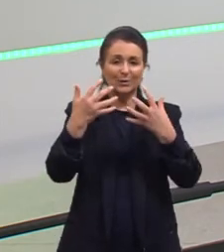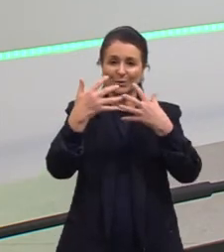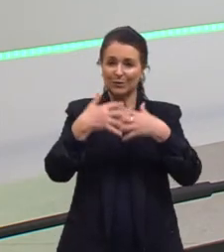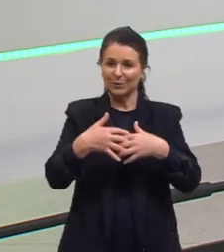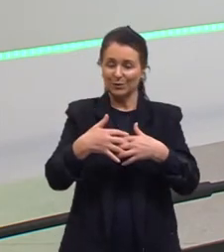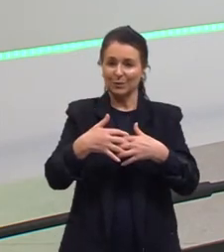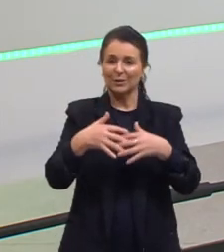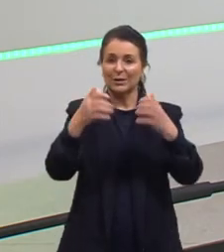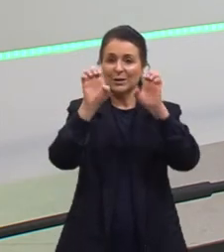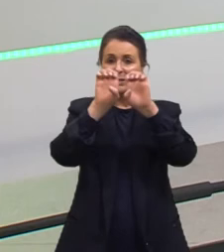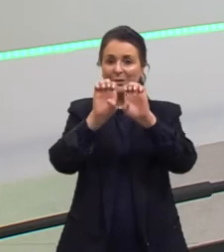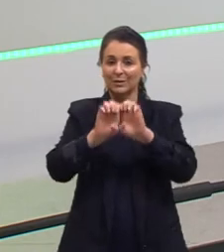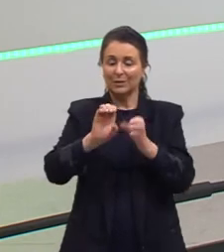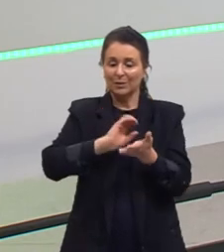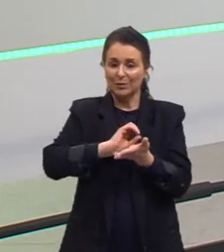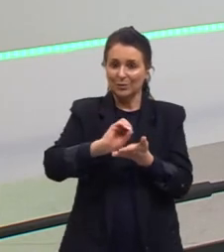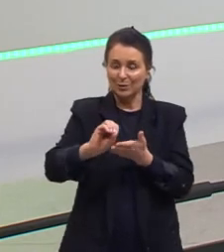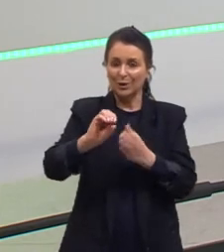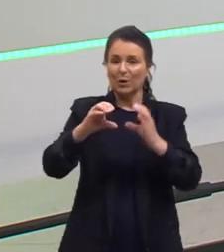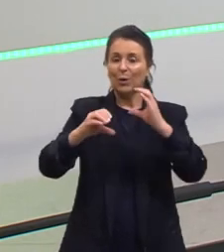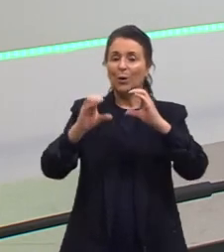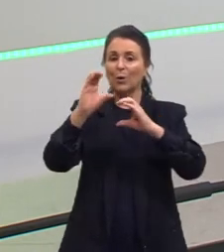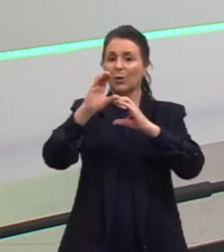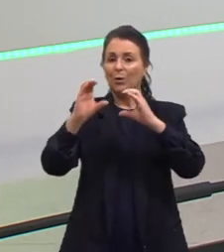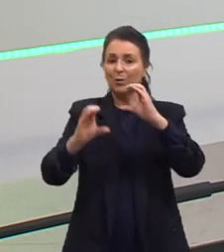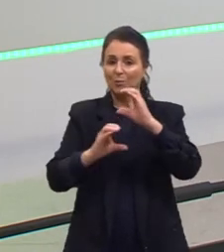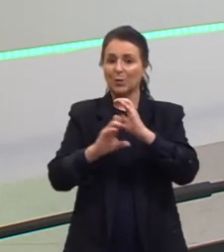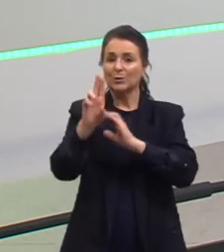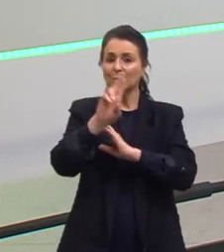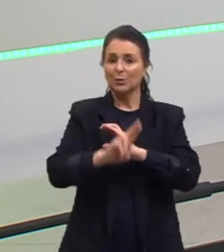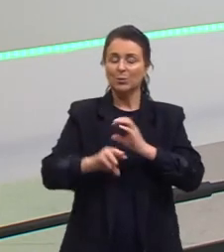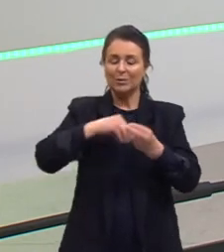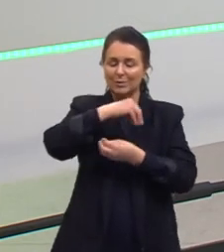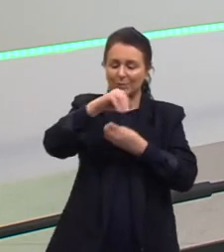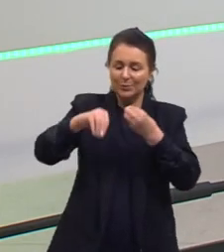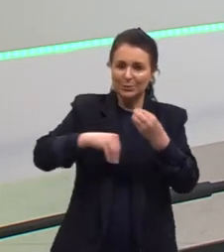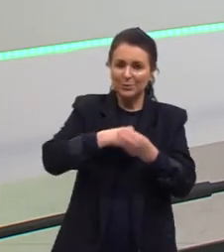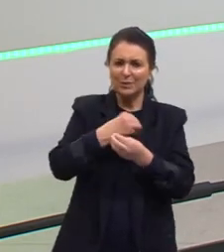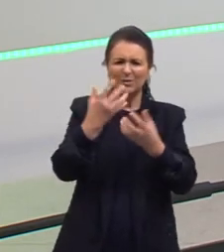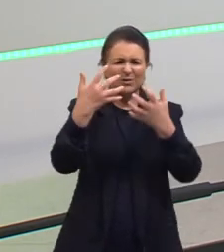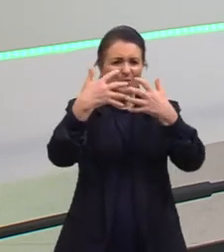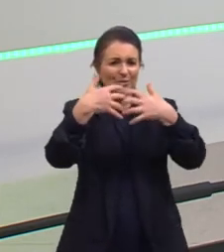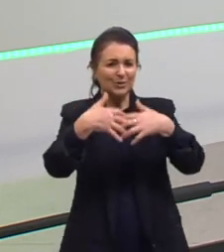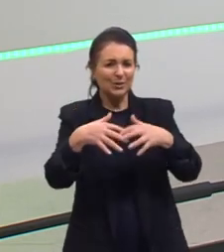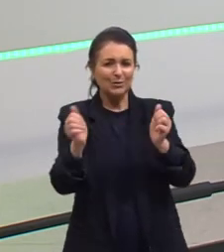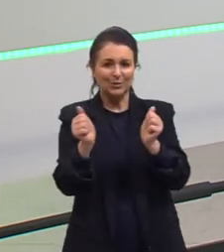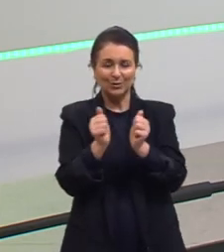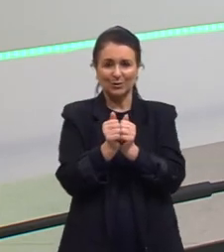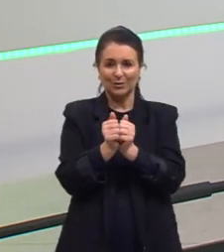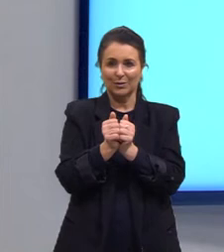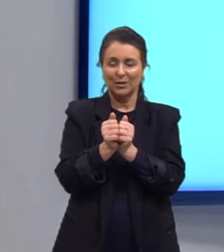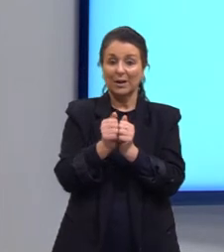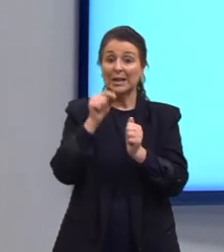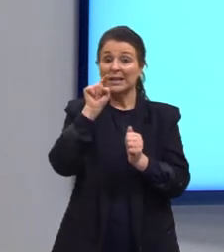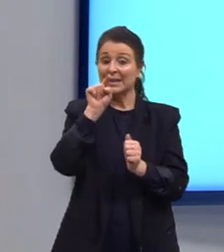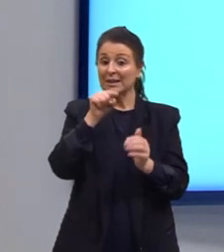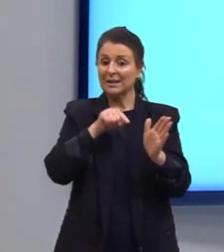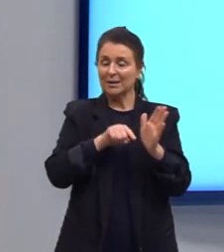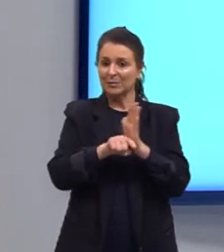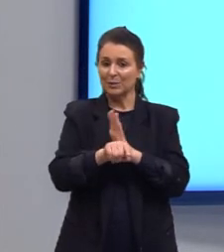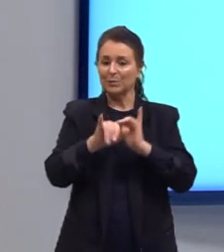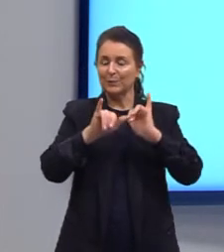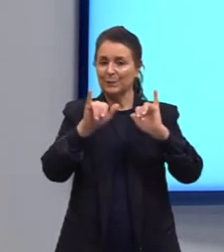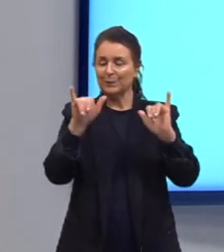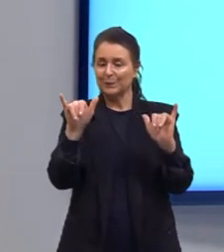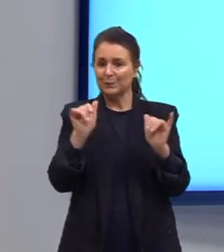orgânicas nossos compostos que a gente utiliza eles são mistos né Tem várias funções juntas então nessa questão diz o